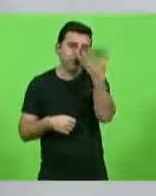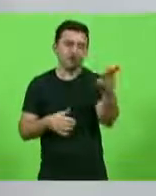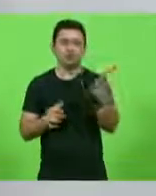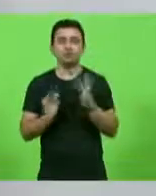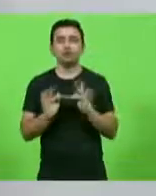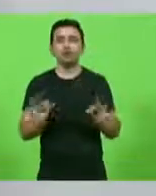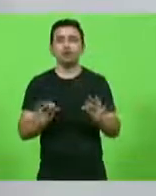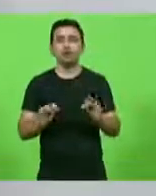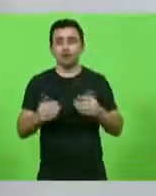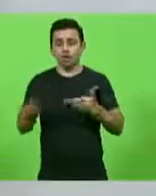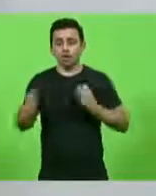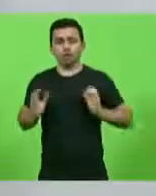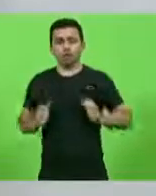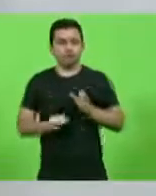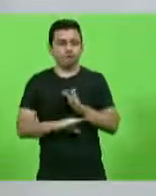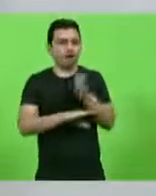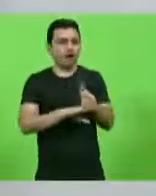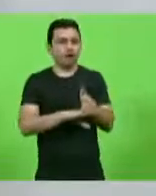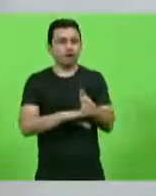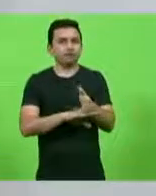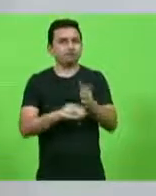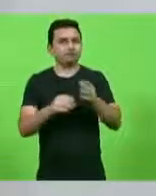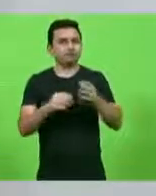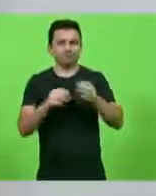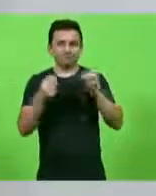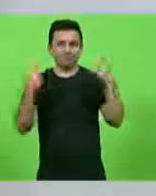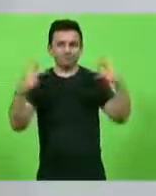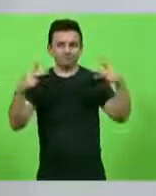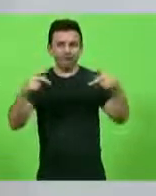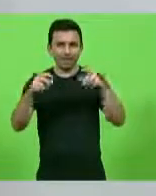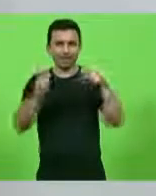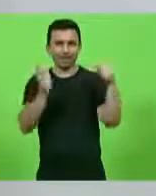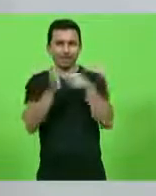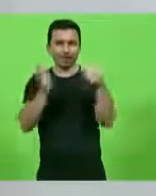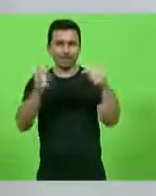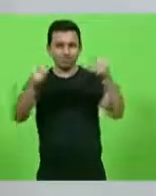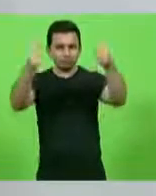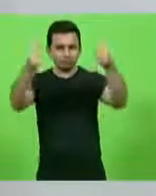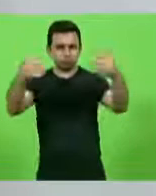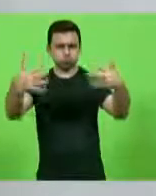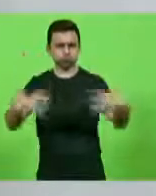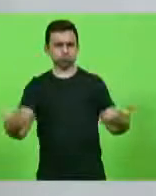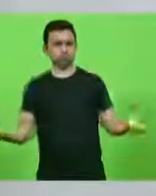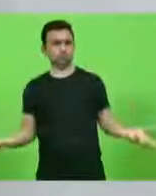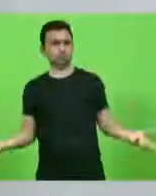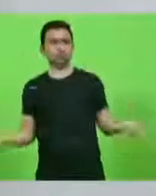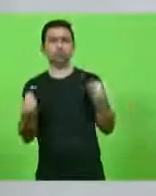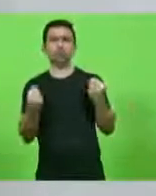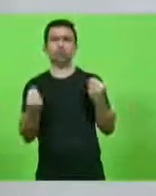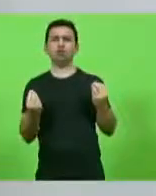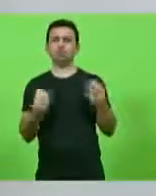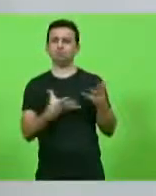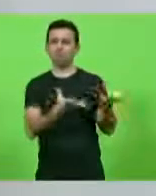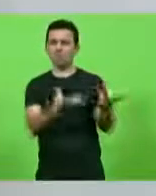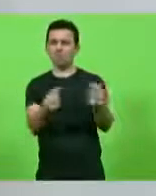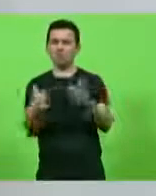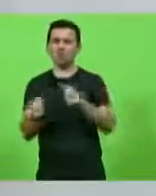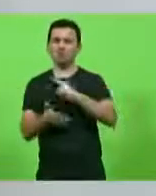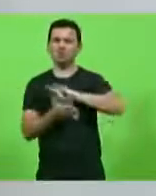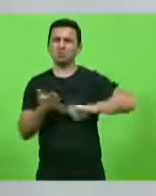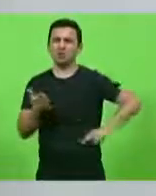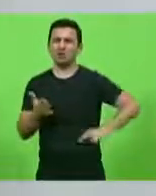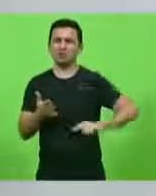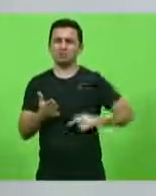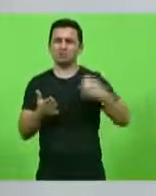adianta o cidadão chegar lá e, a hora que ele abre os links para poder fazer o cadastro, ele esmurece de tanto documento, de